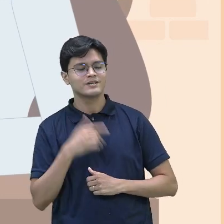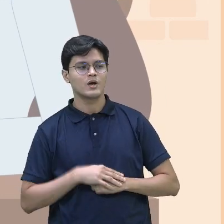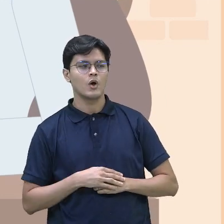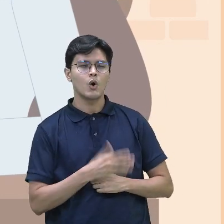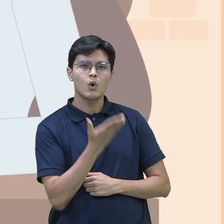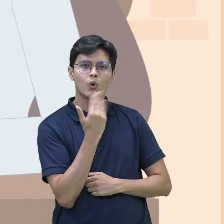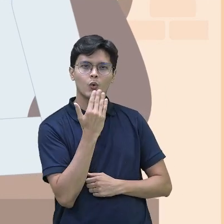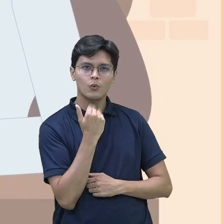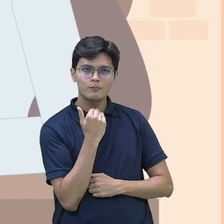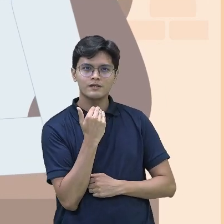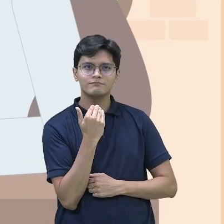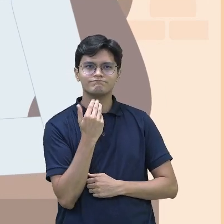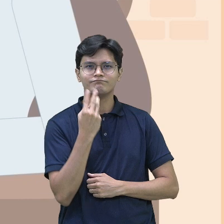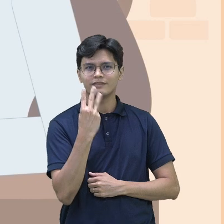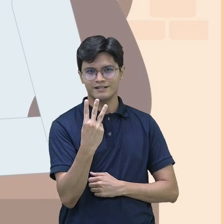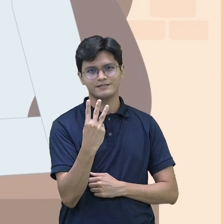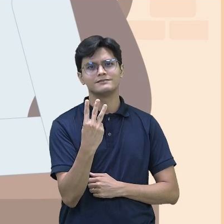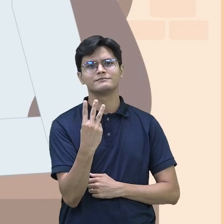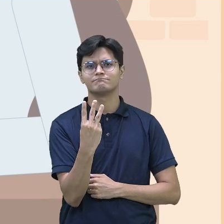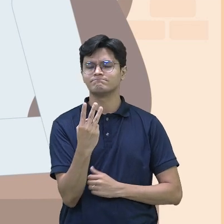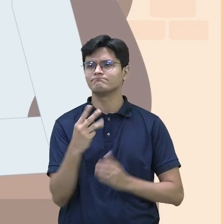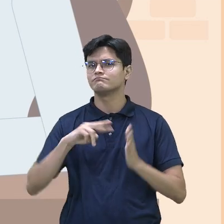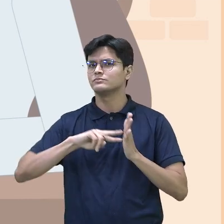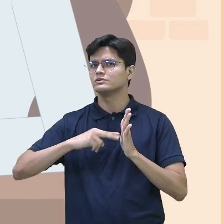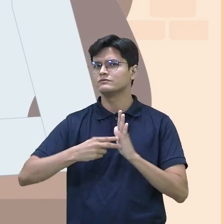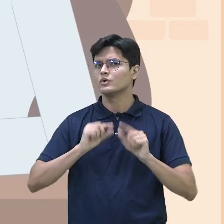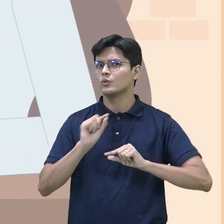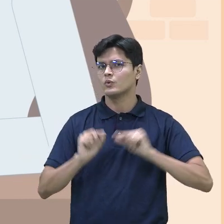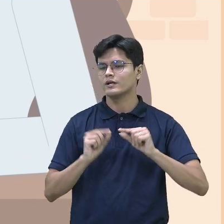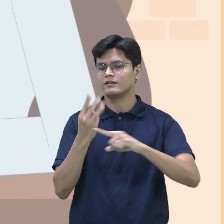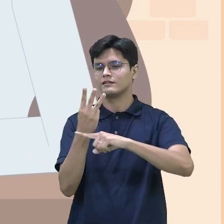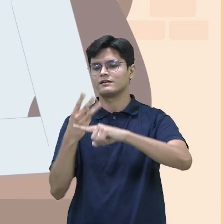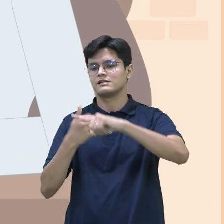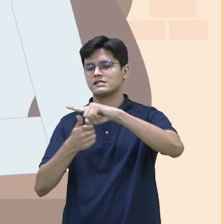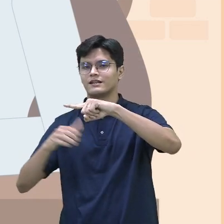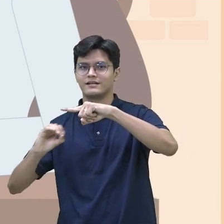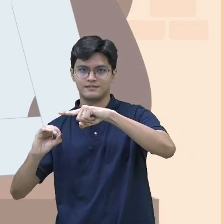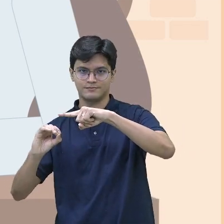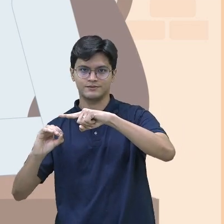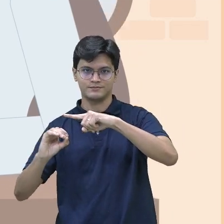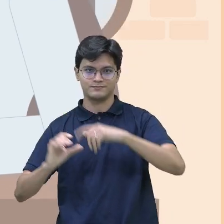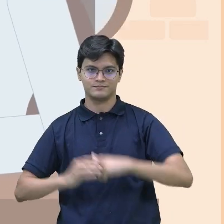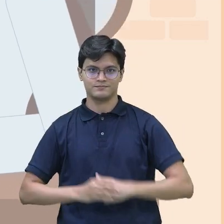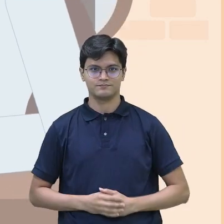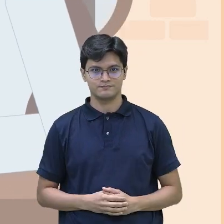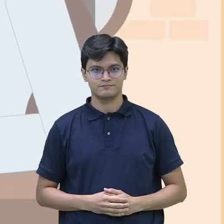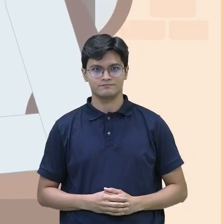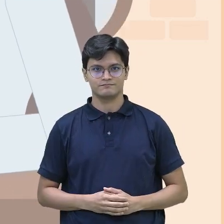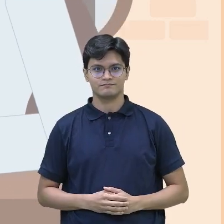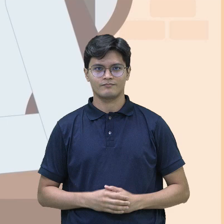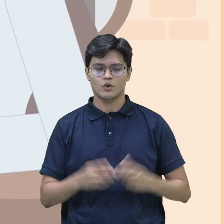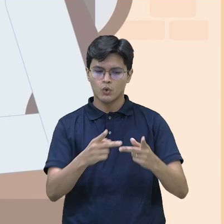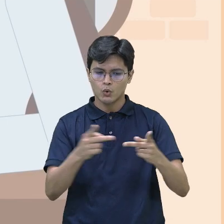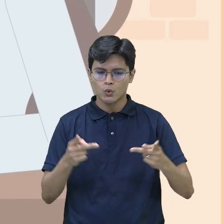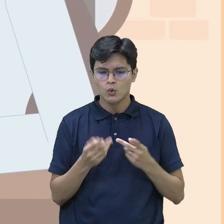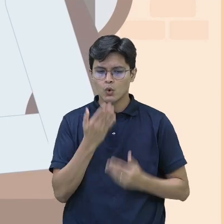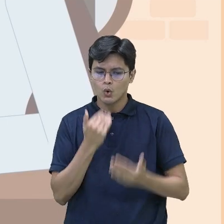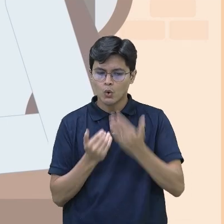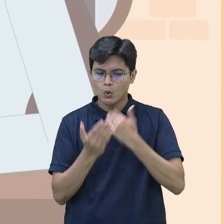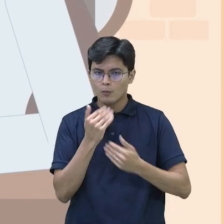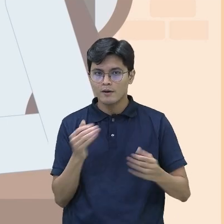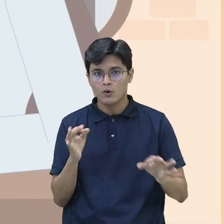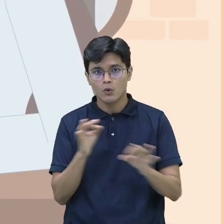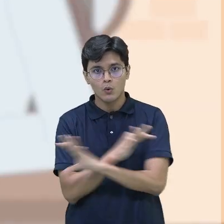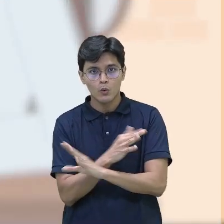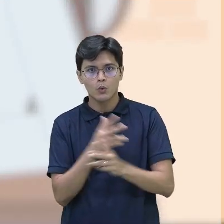comi 3 pedaços, ou seja, 3/10 da pizza." Depois de terminarem, olharam para a caixa e viram